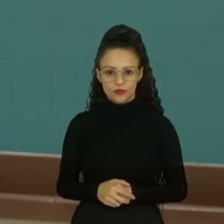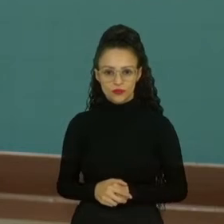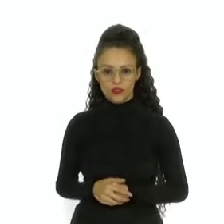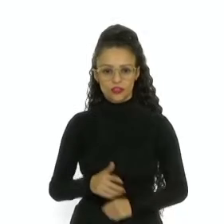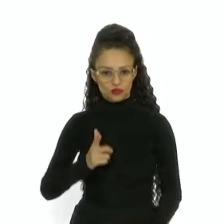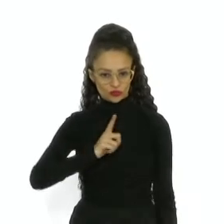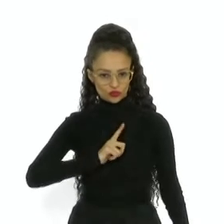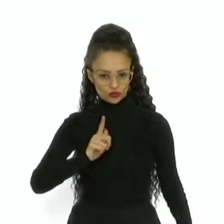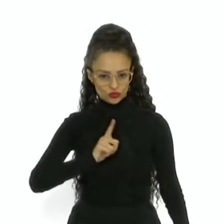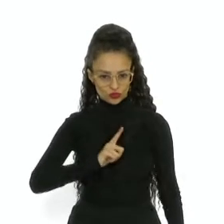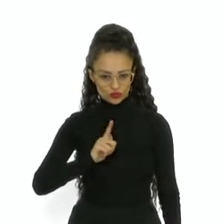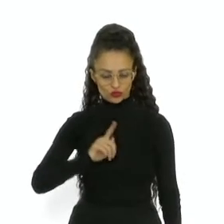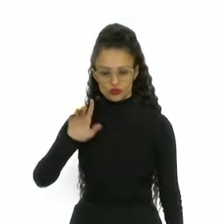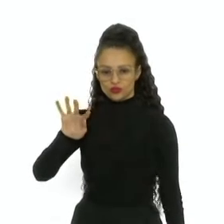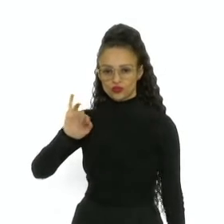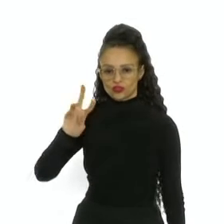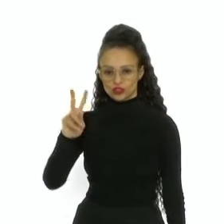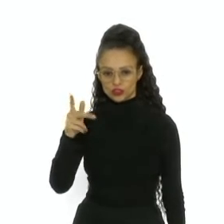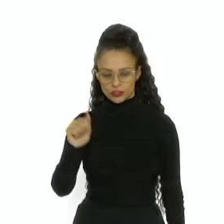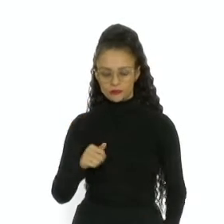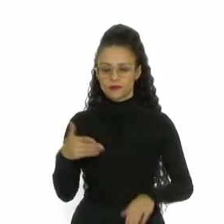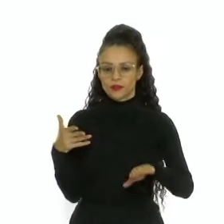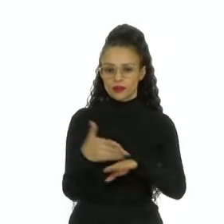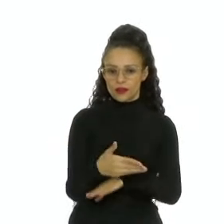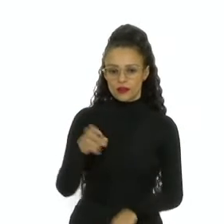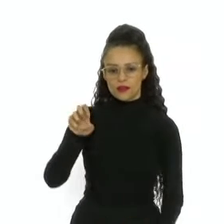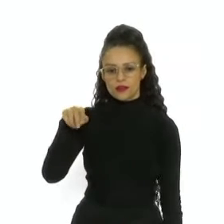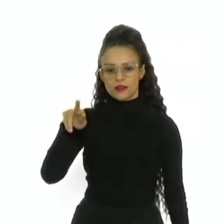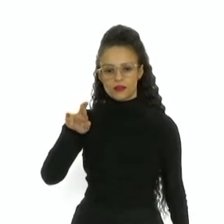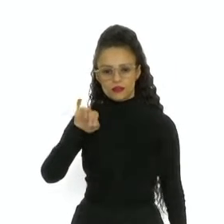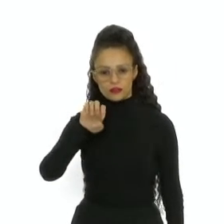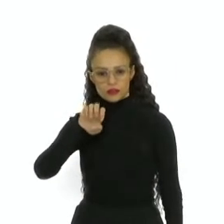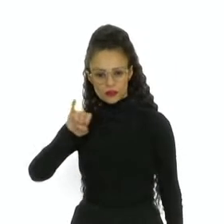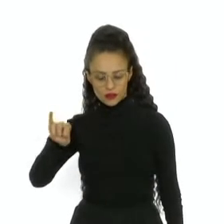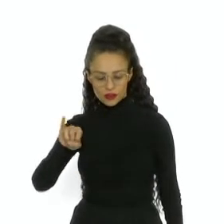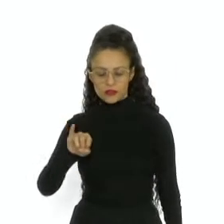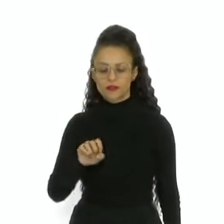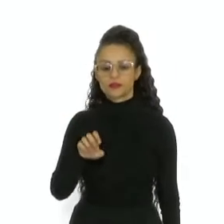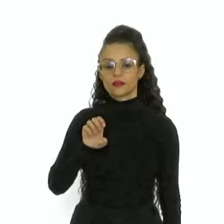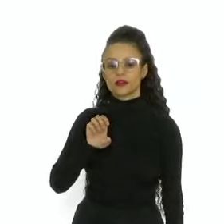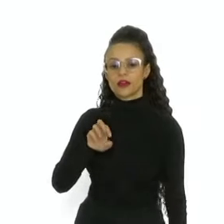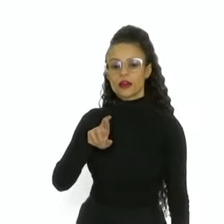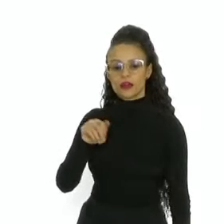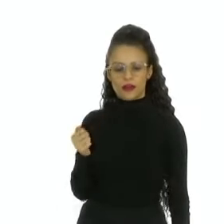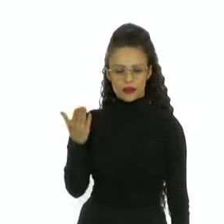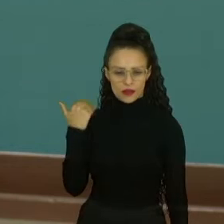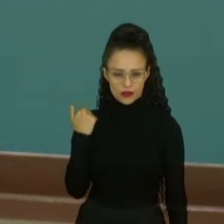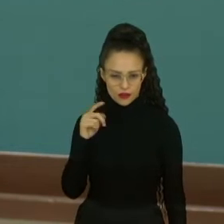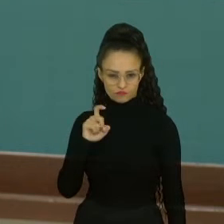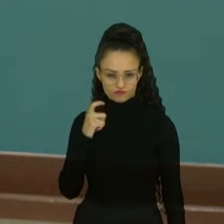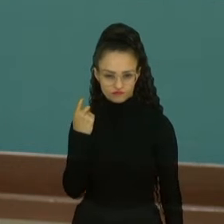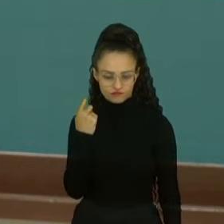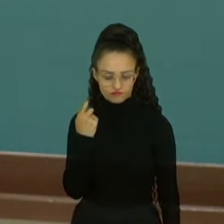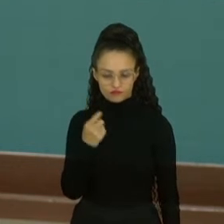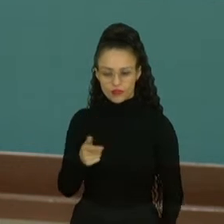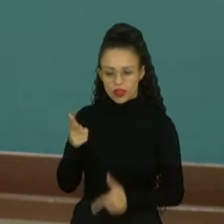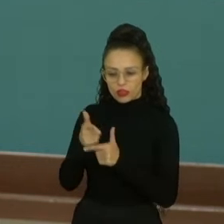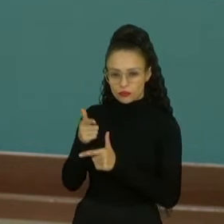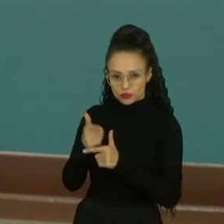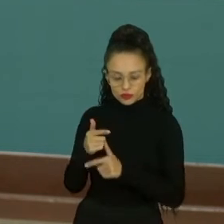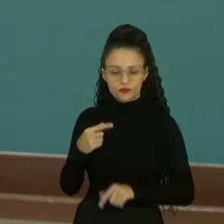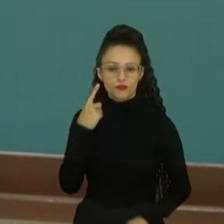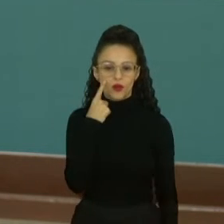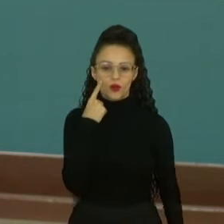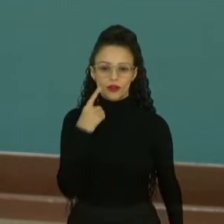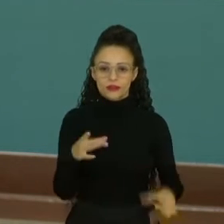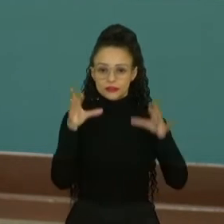lá, tinha, entrei, era e debochavam. Lembram daquele detalhe